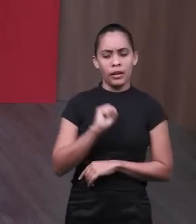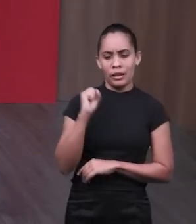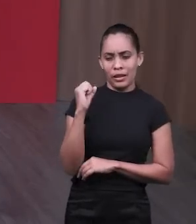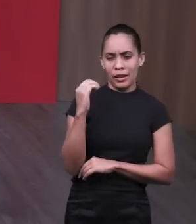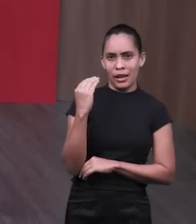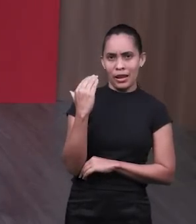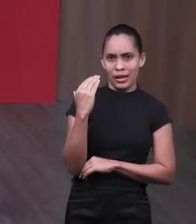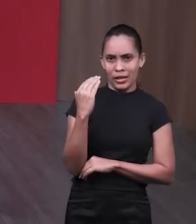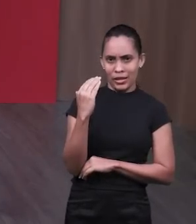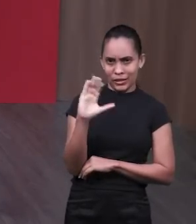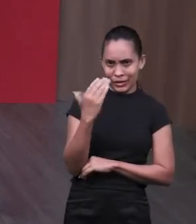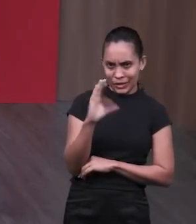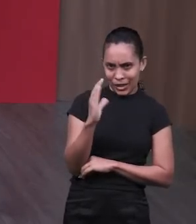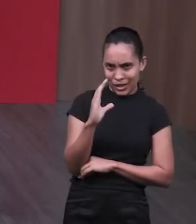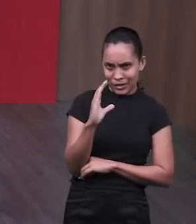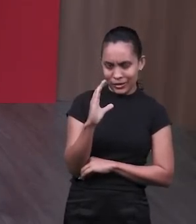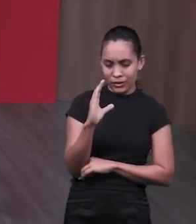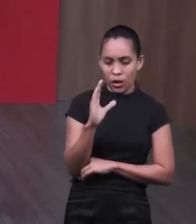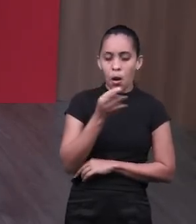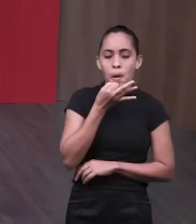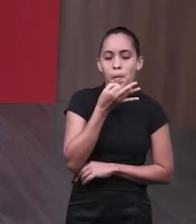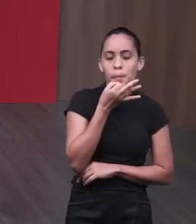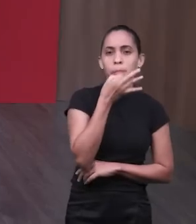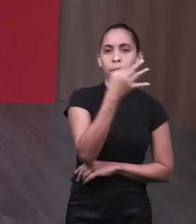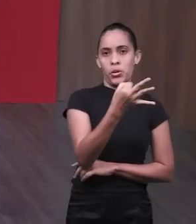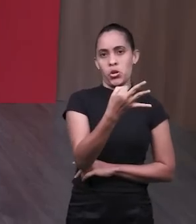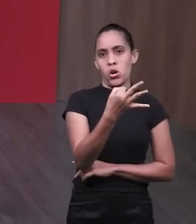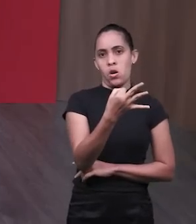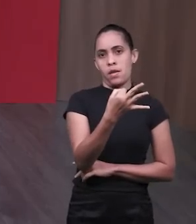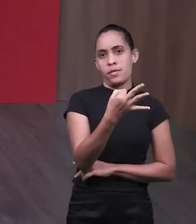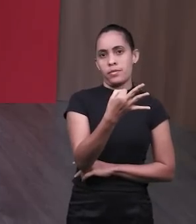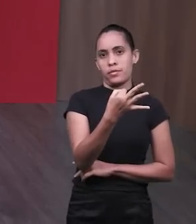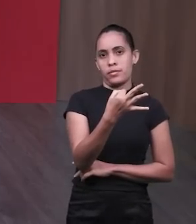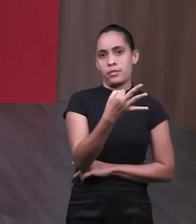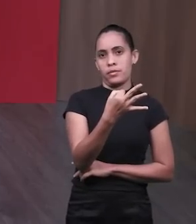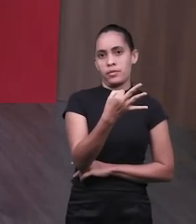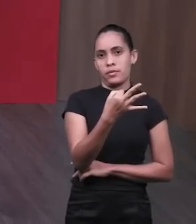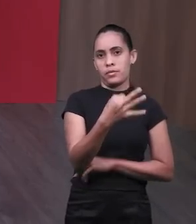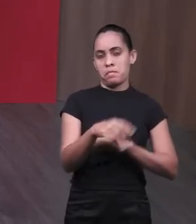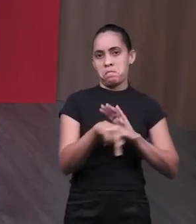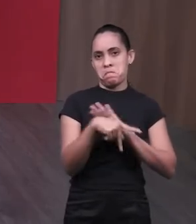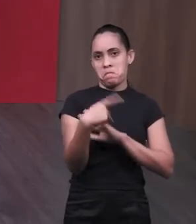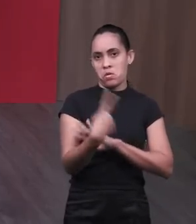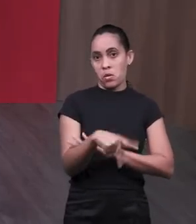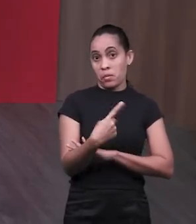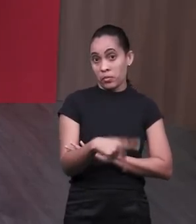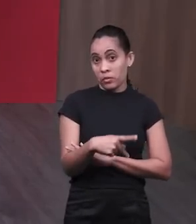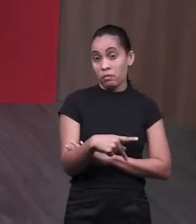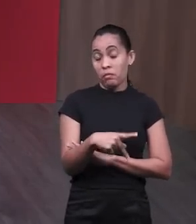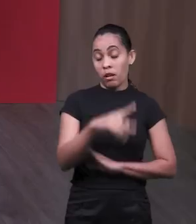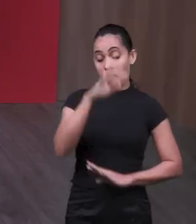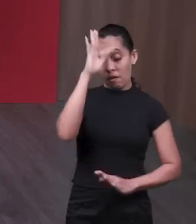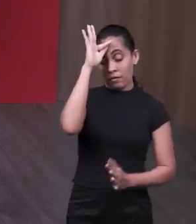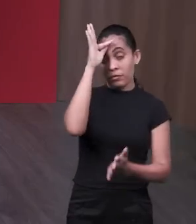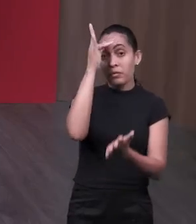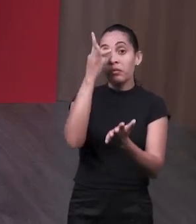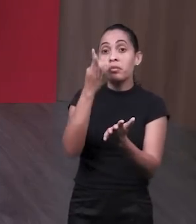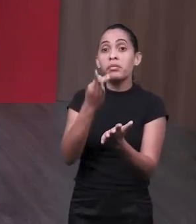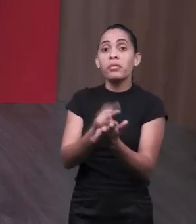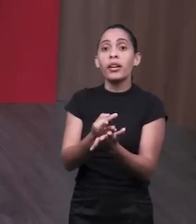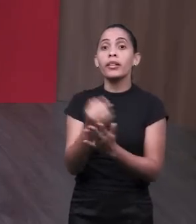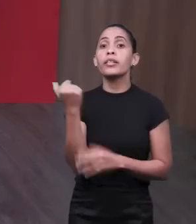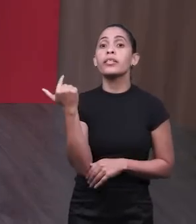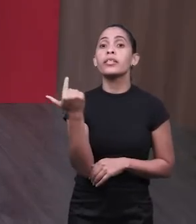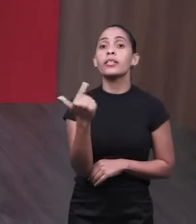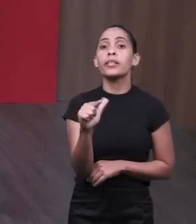ciência misturada com opiniões próprias para justificar a sua falta de fé.